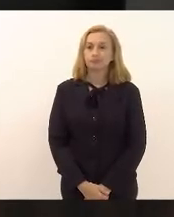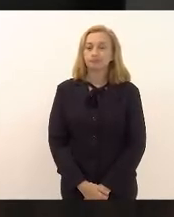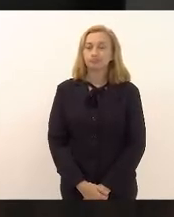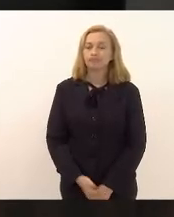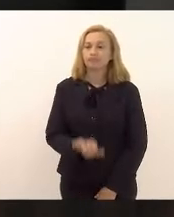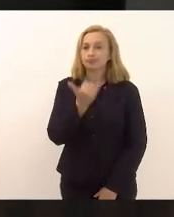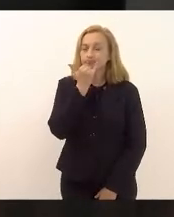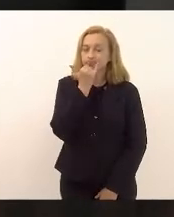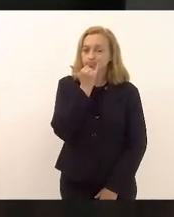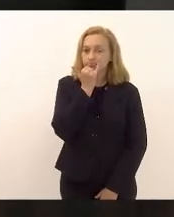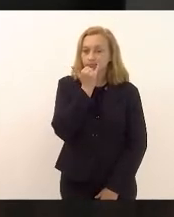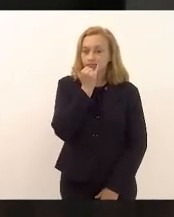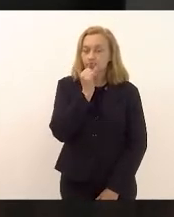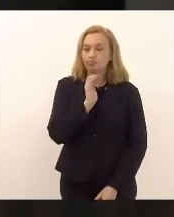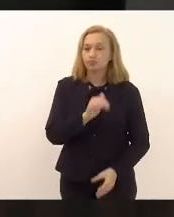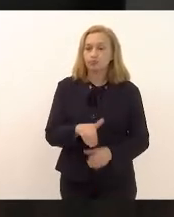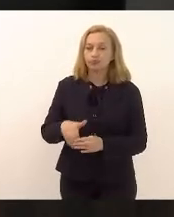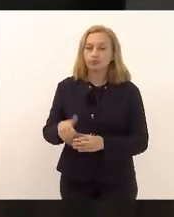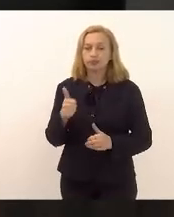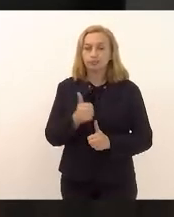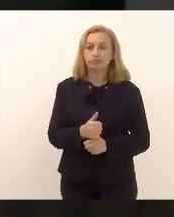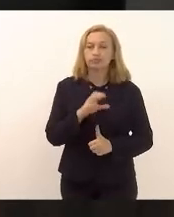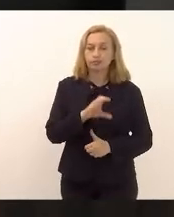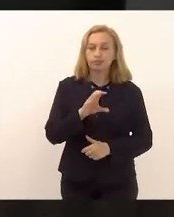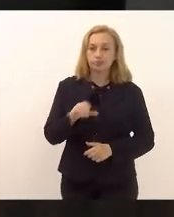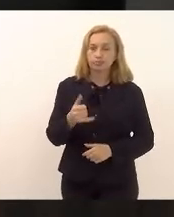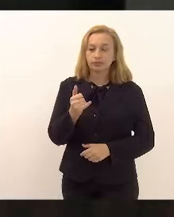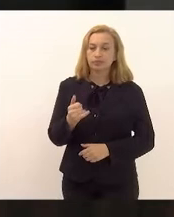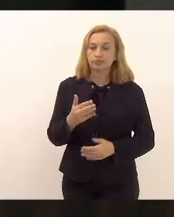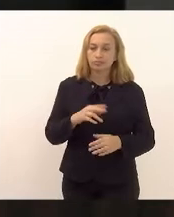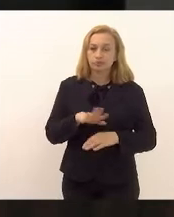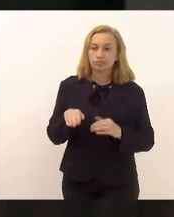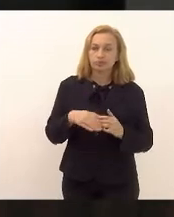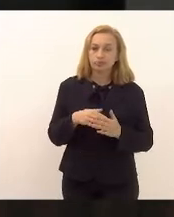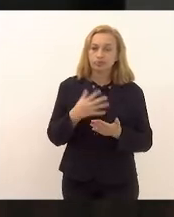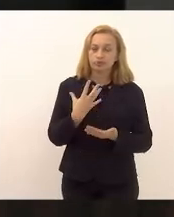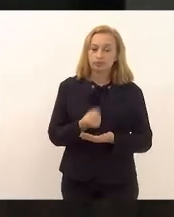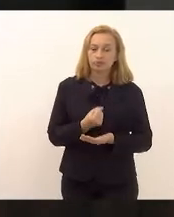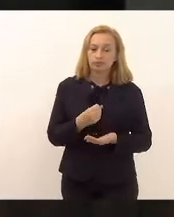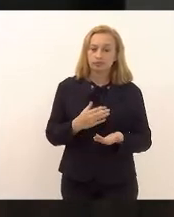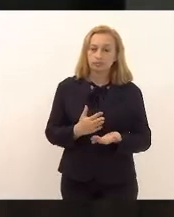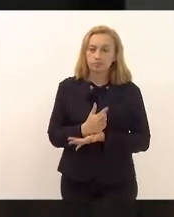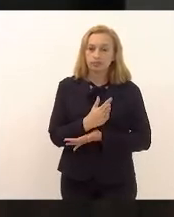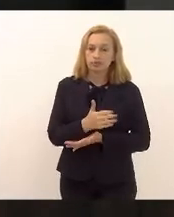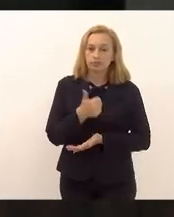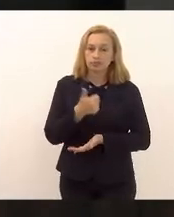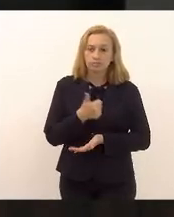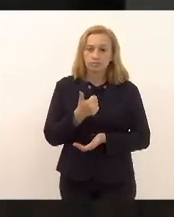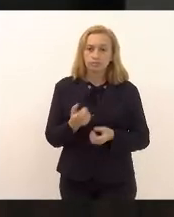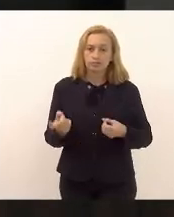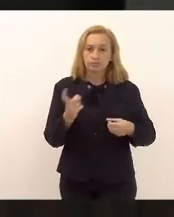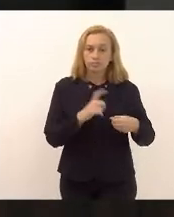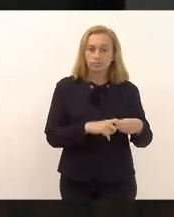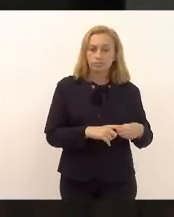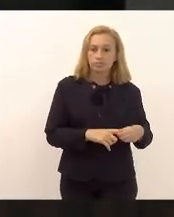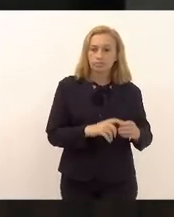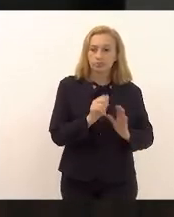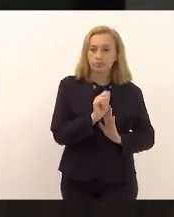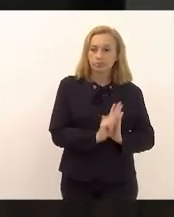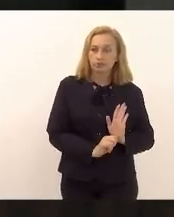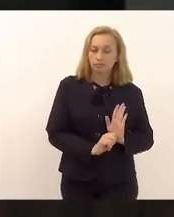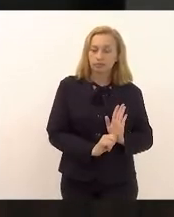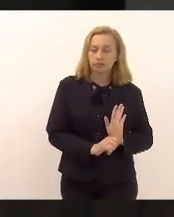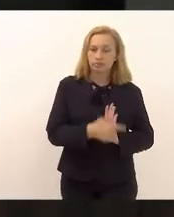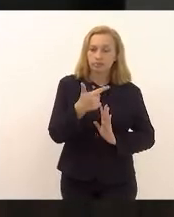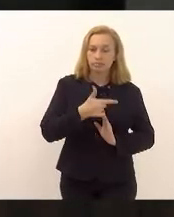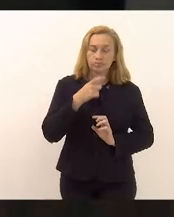Perdão. Em votação, substitutivo da CCJ. Os senhores que aprovam, eles como estão aprovados em primeira, vai a redação do vencido para a